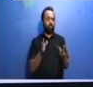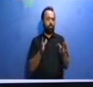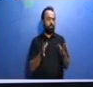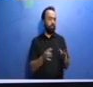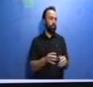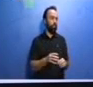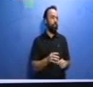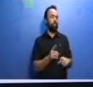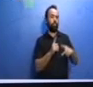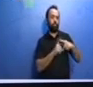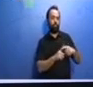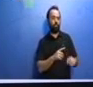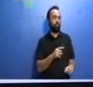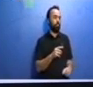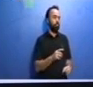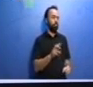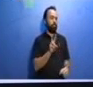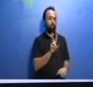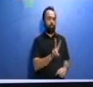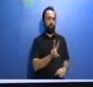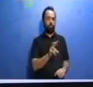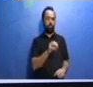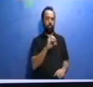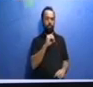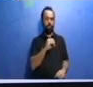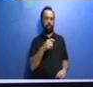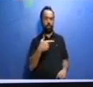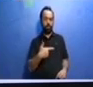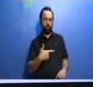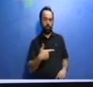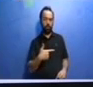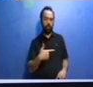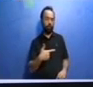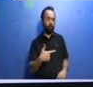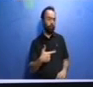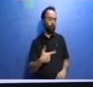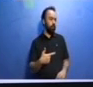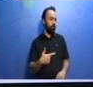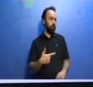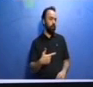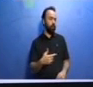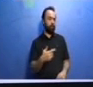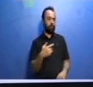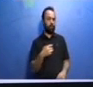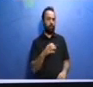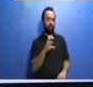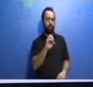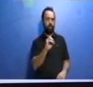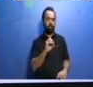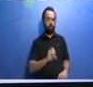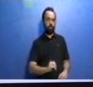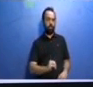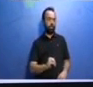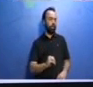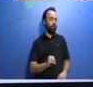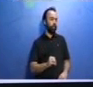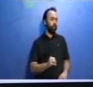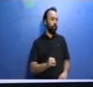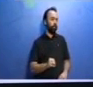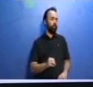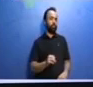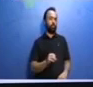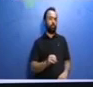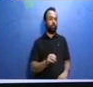volta, mais 2 moléculas do gás oxigênio, ó, 2 moléculas do gás oxigênio. Eles são